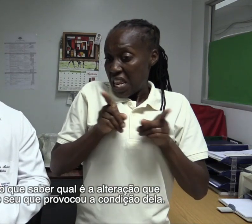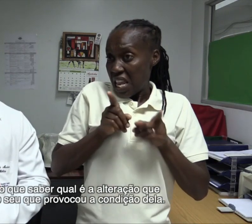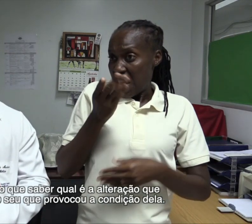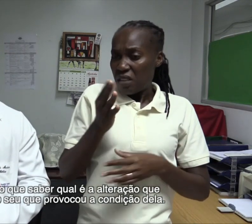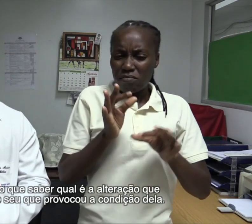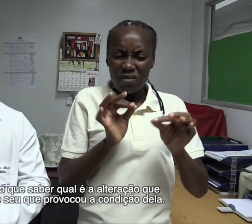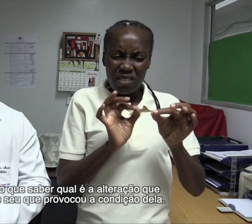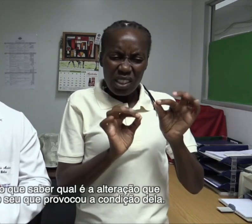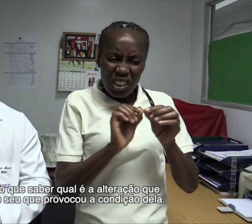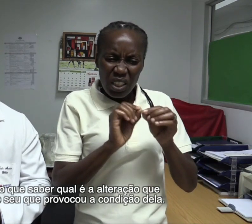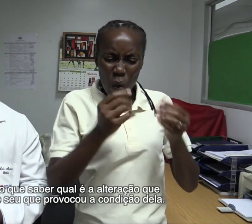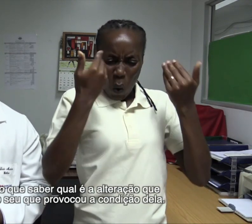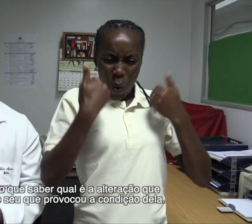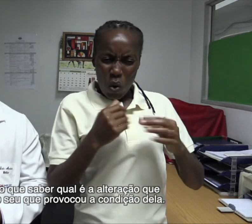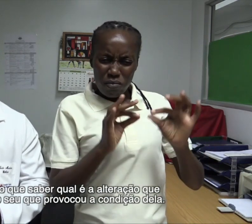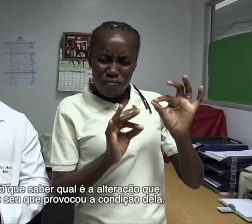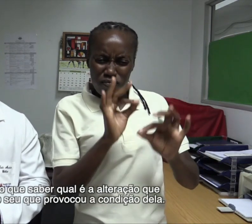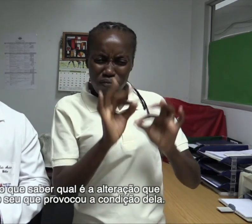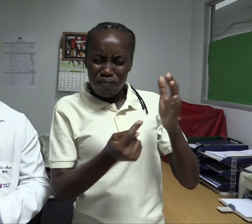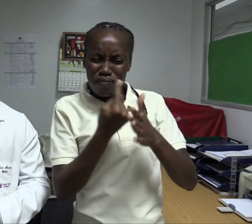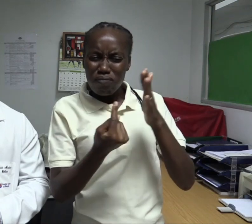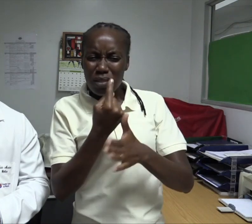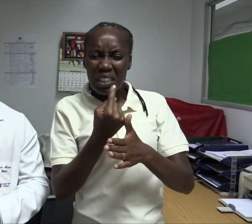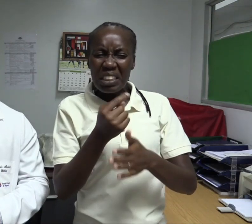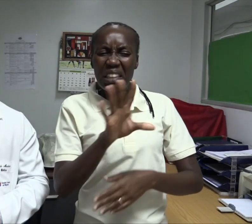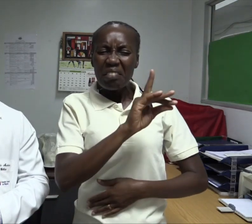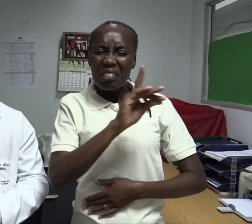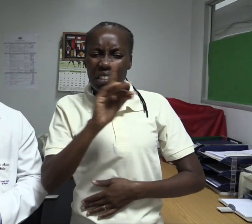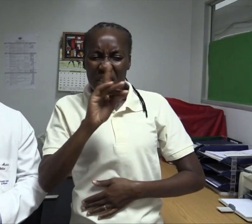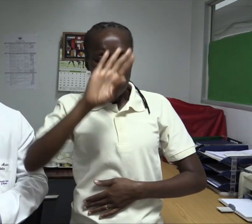no DNA que provocou a condição dela.